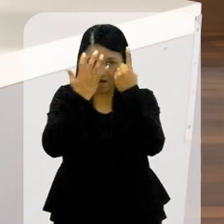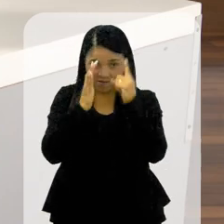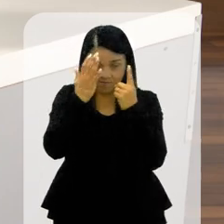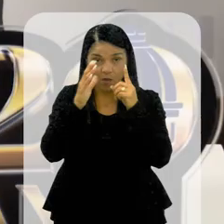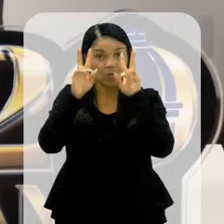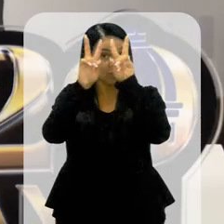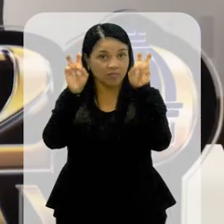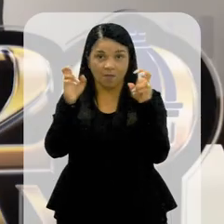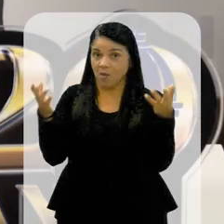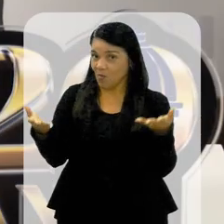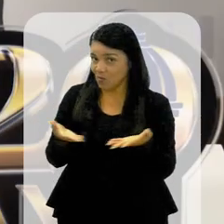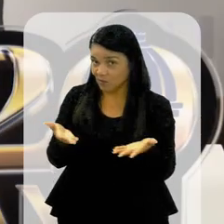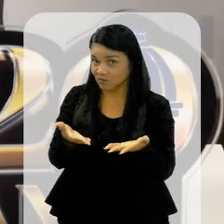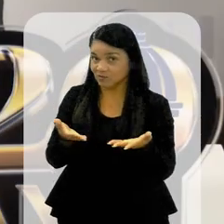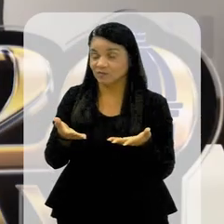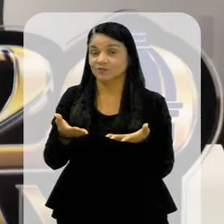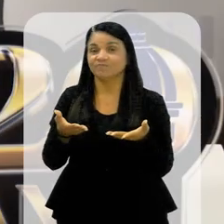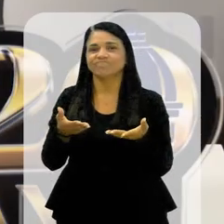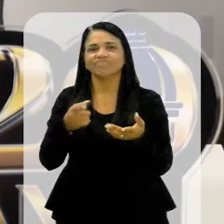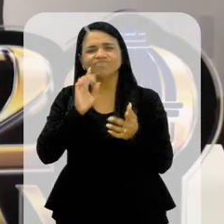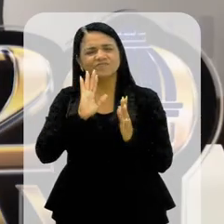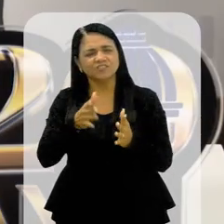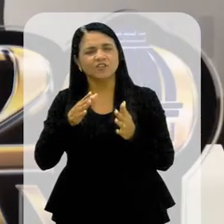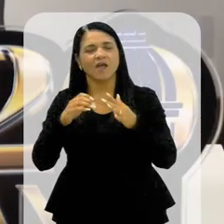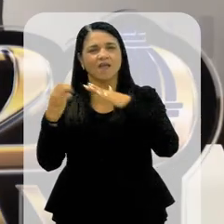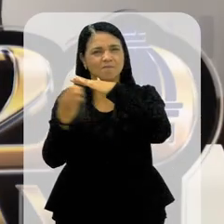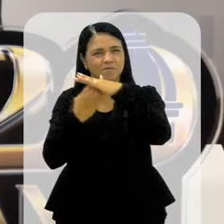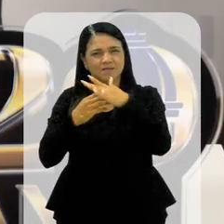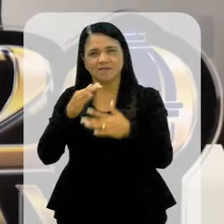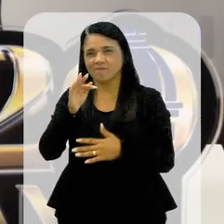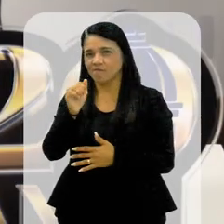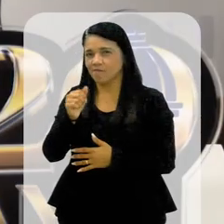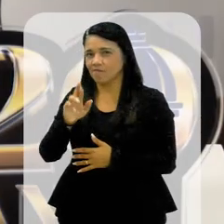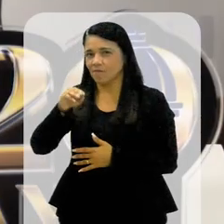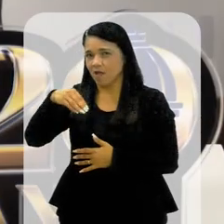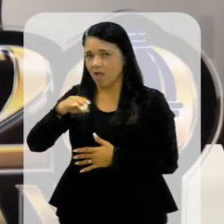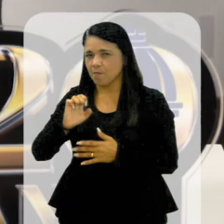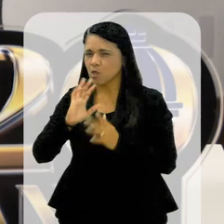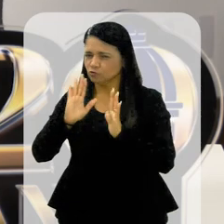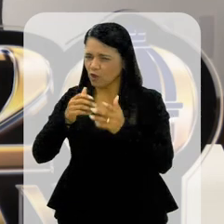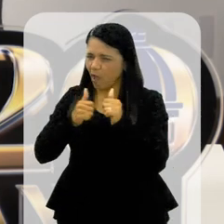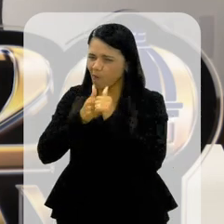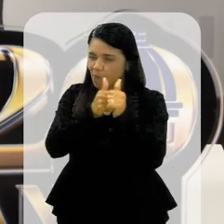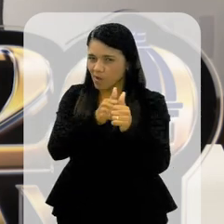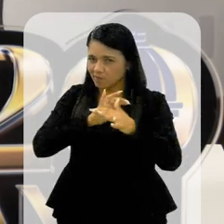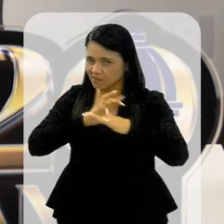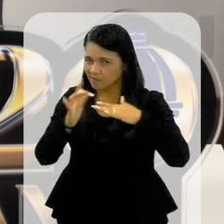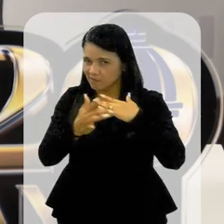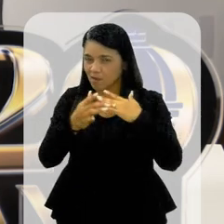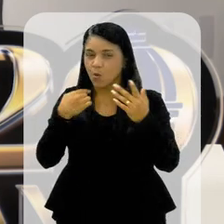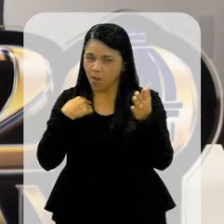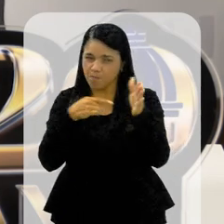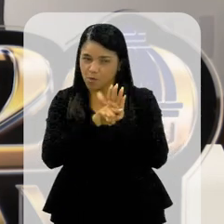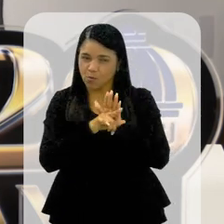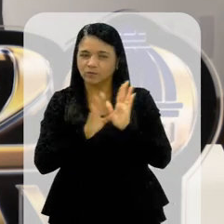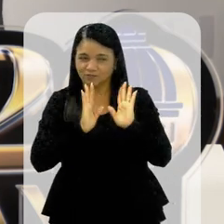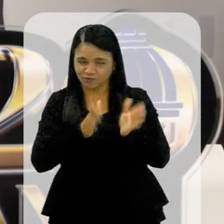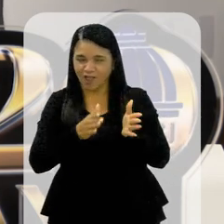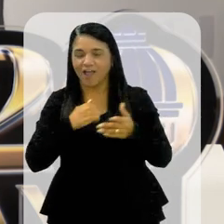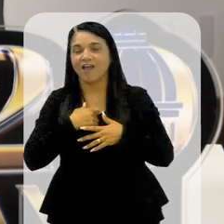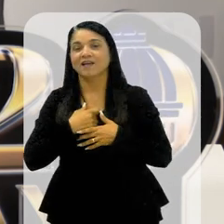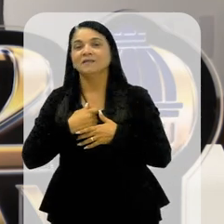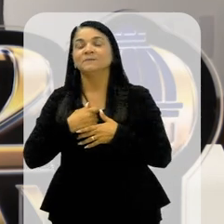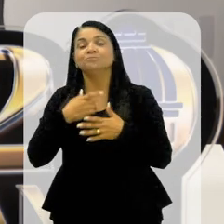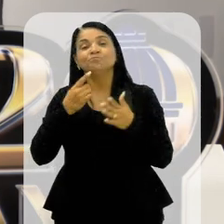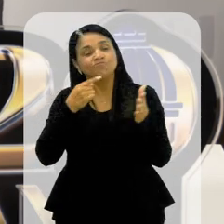muito no carnaval, que é a nossa temática de hoje, mas você já falou da Farm, né? Eu já estava acompanhando também o teu trabalho, inclusive era uma pergunta que eu ia te